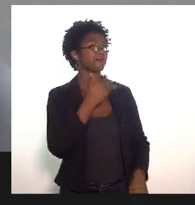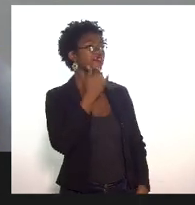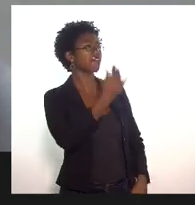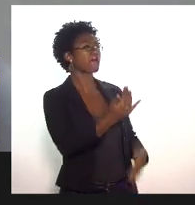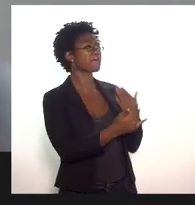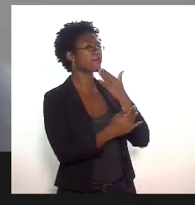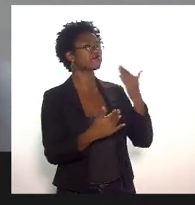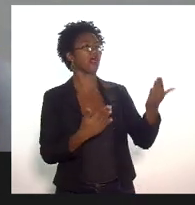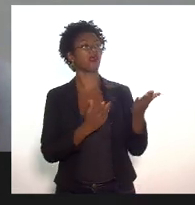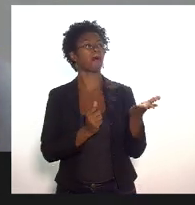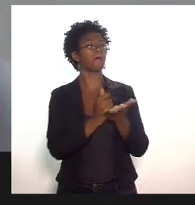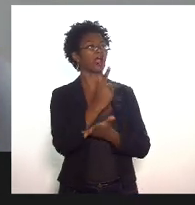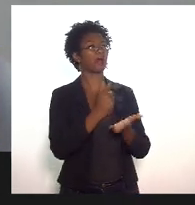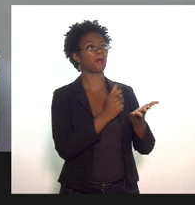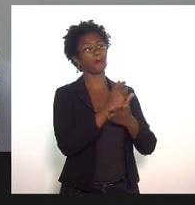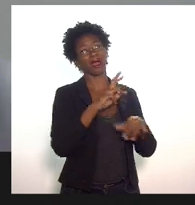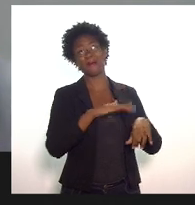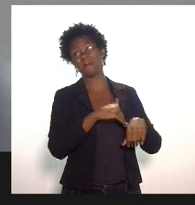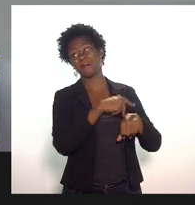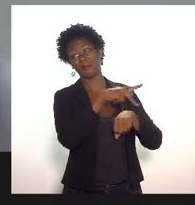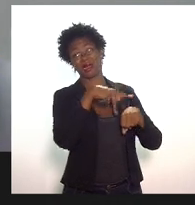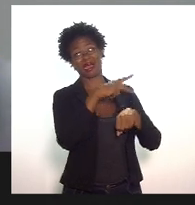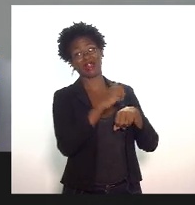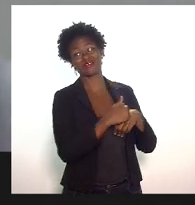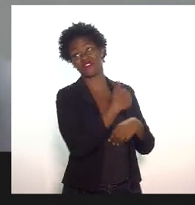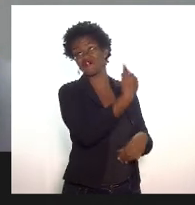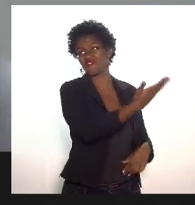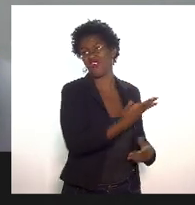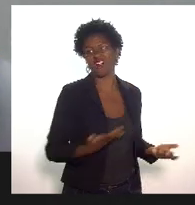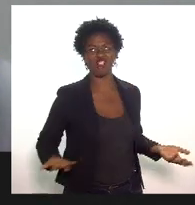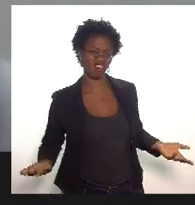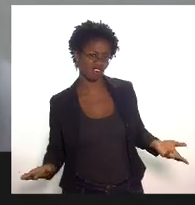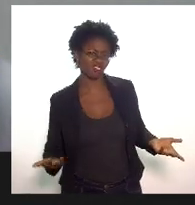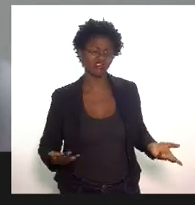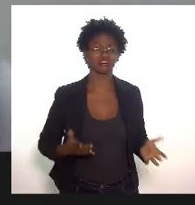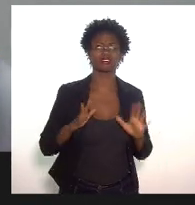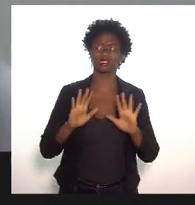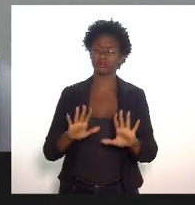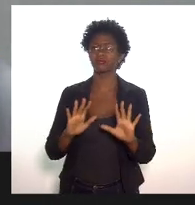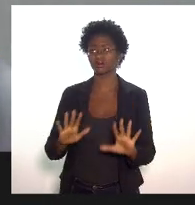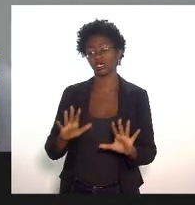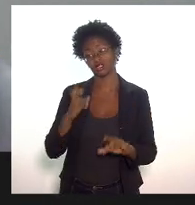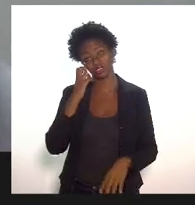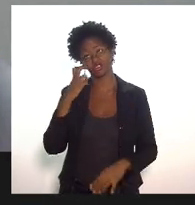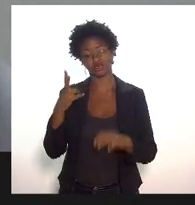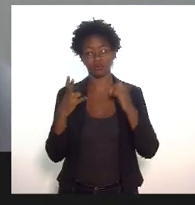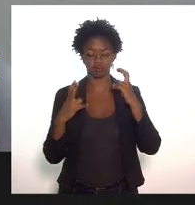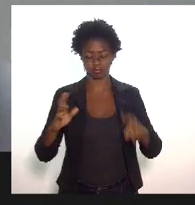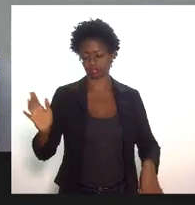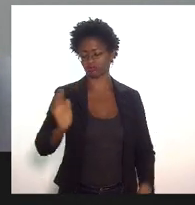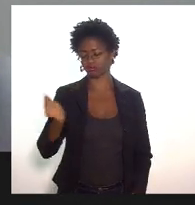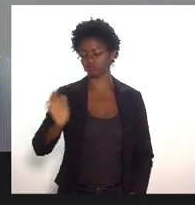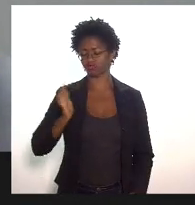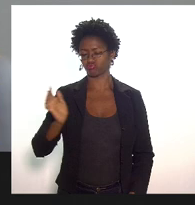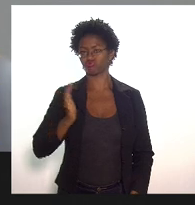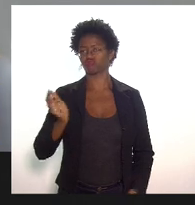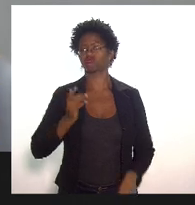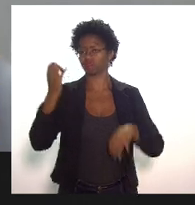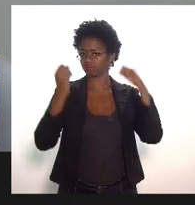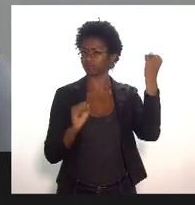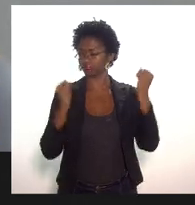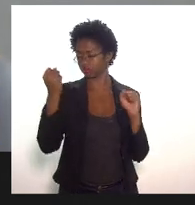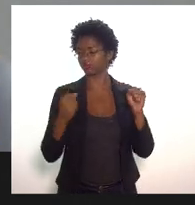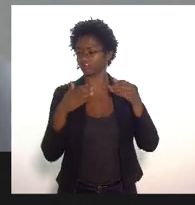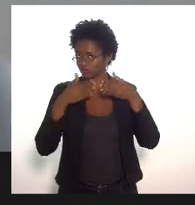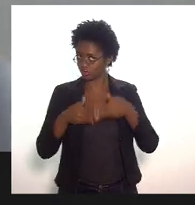país. Mais recentemente, a gente teve a oportunidade de um enriquecimento muito grande dentro do naval, o que